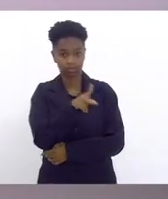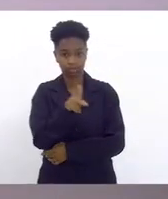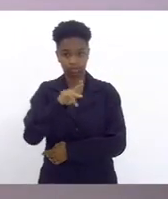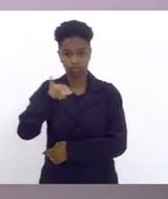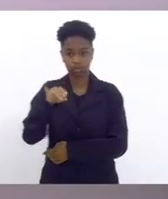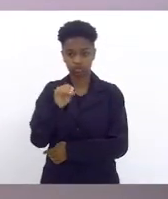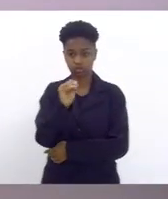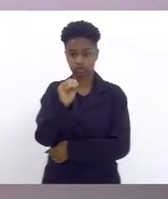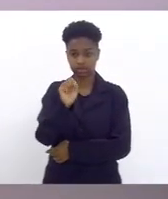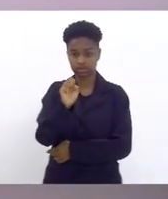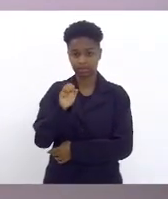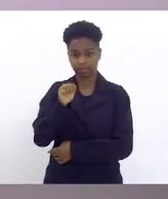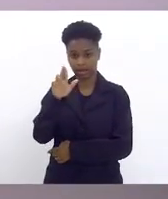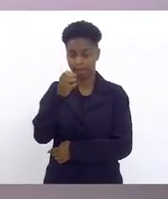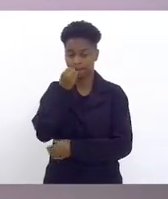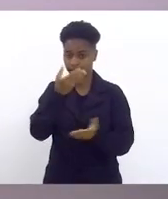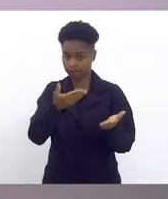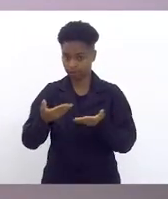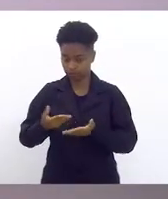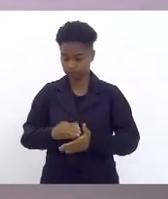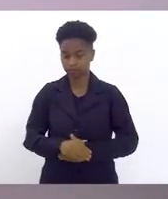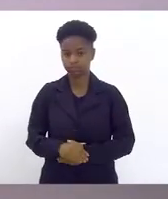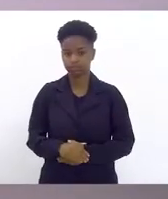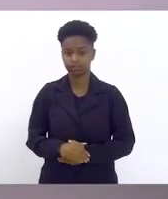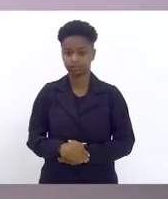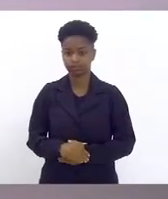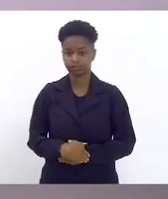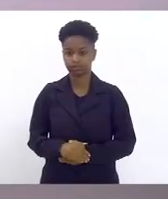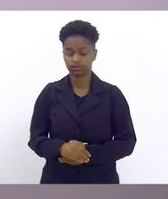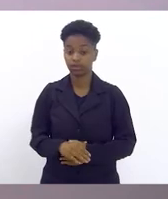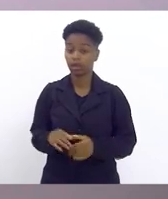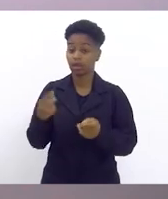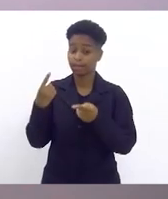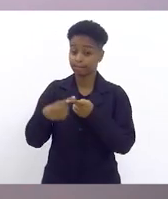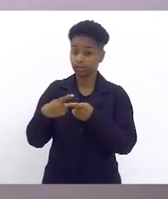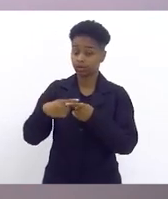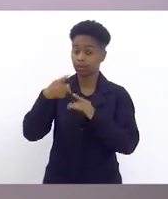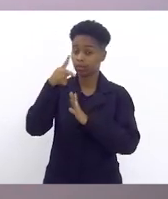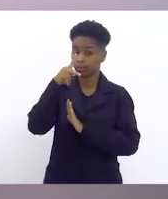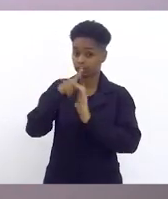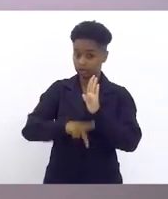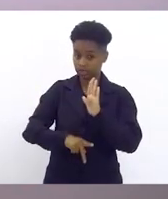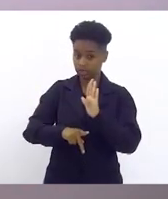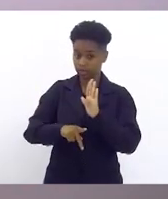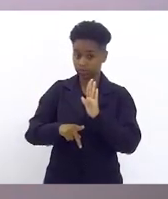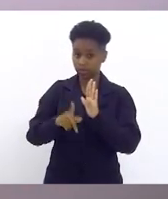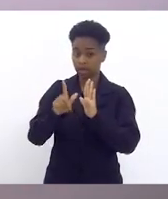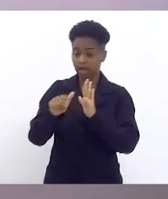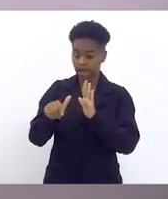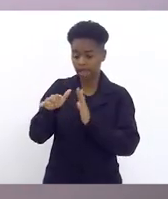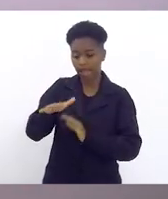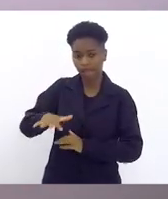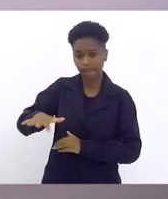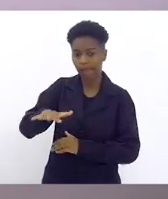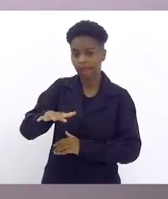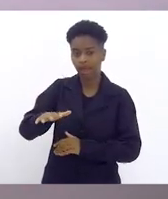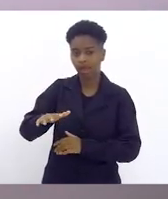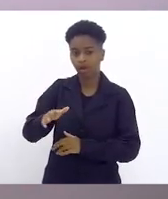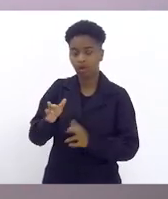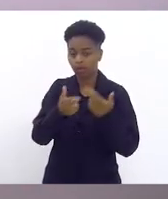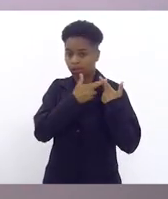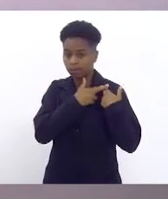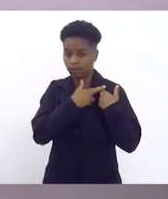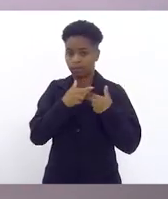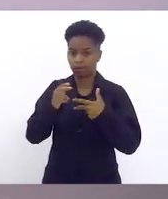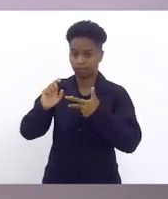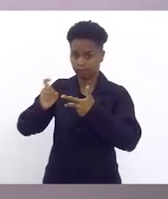José Márcia Seja bem vindo aqui porque o projeto é de iniciativa do Poder Executivo na verdade